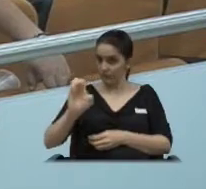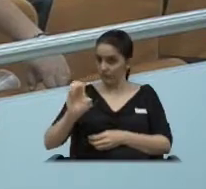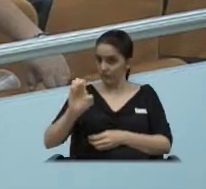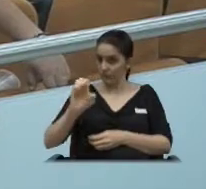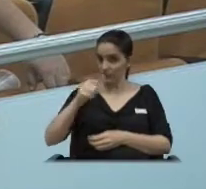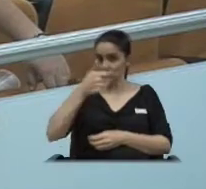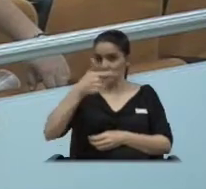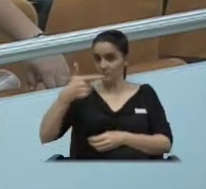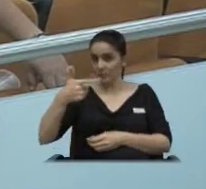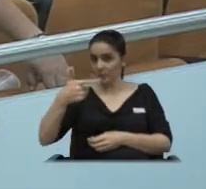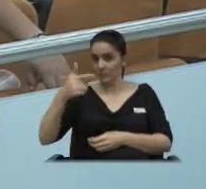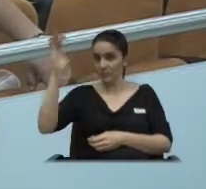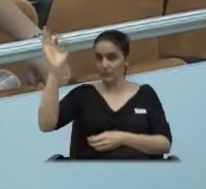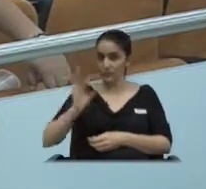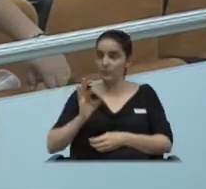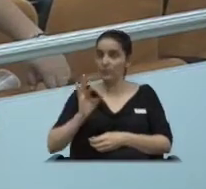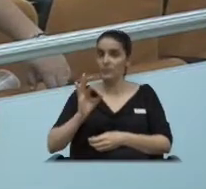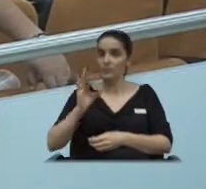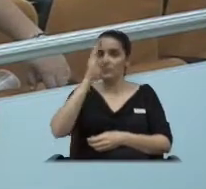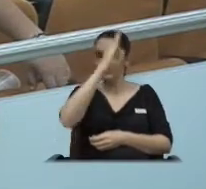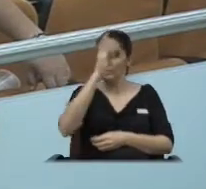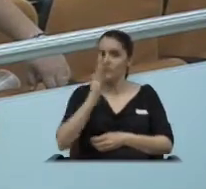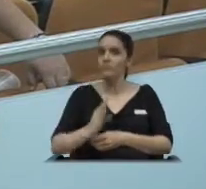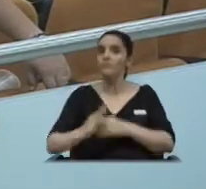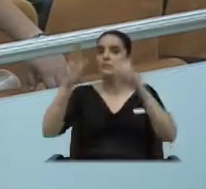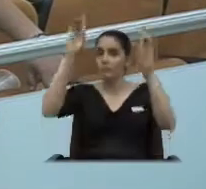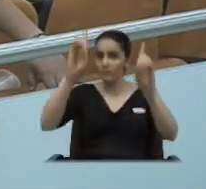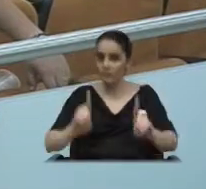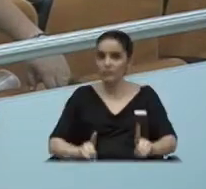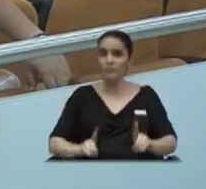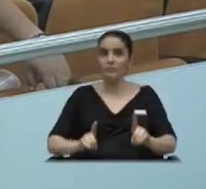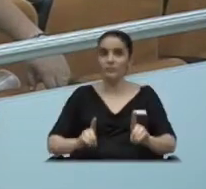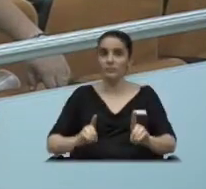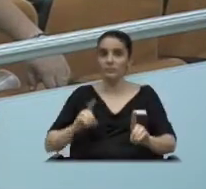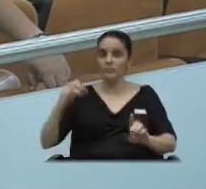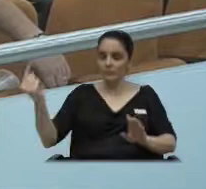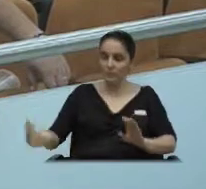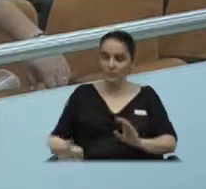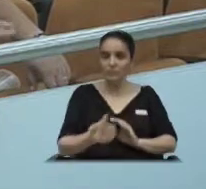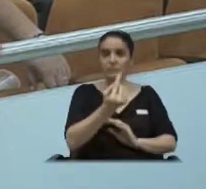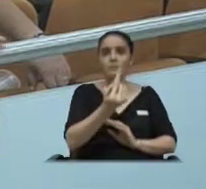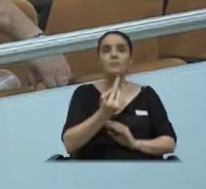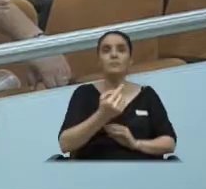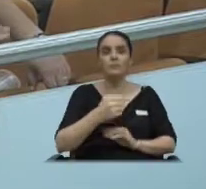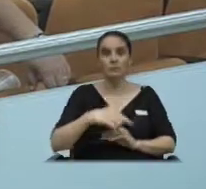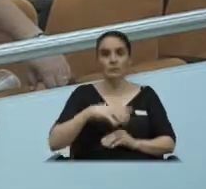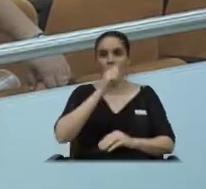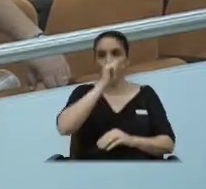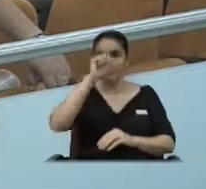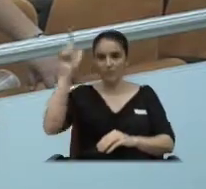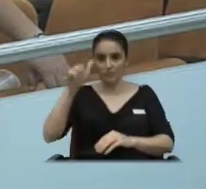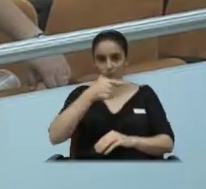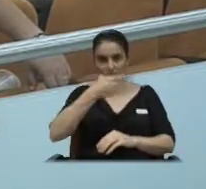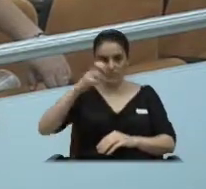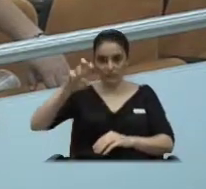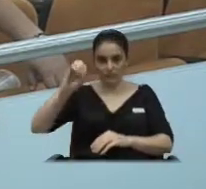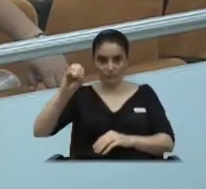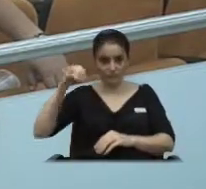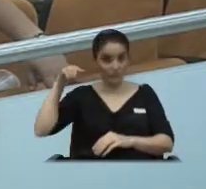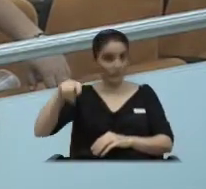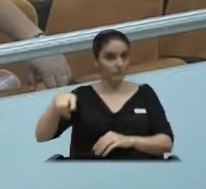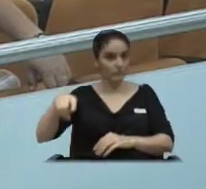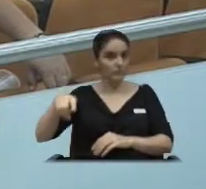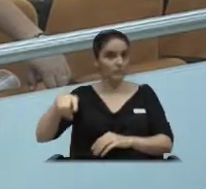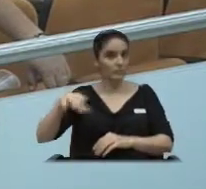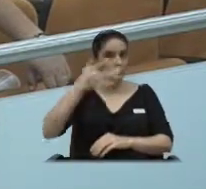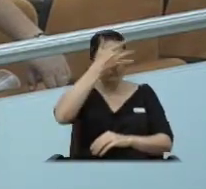12% da população brasileira é deficiente, vamos trazer isso para a nossa realidade, vamos acreditar que Limeira tem 250 mil habitantes, vamos fazer isso para os nossos